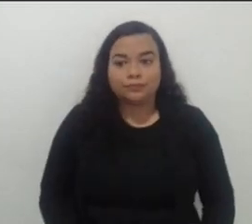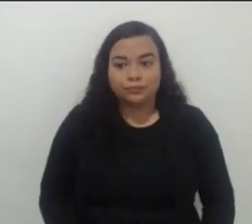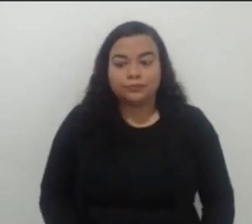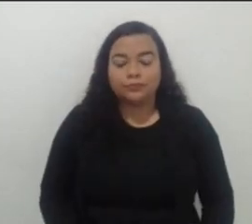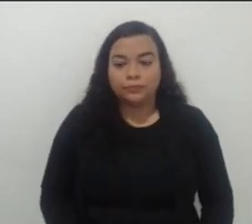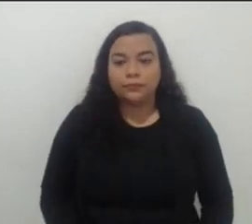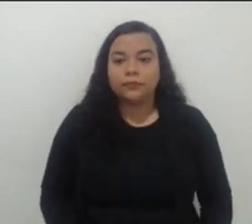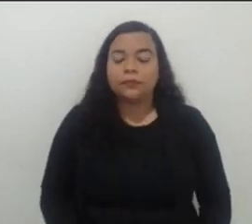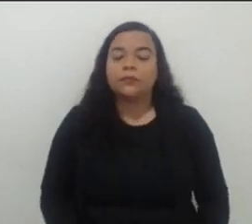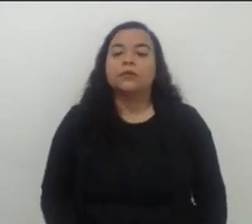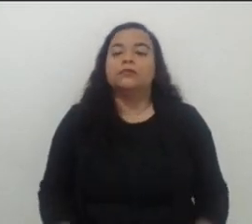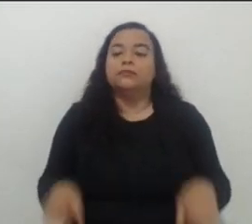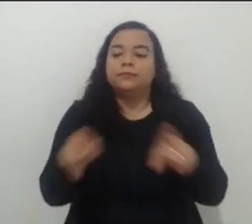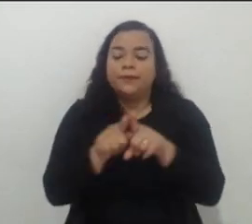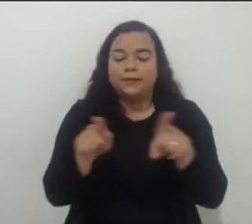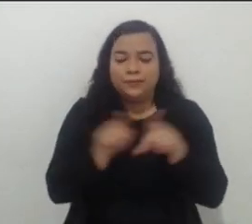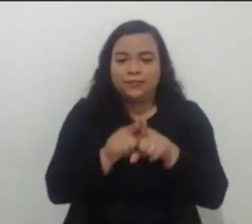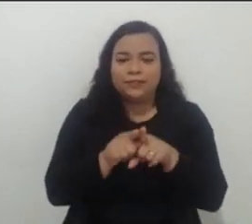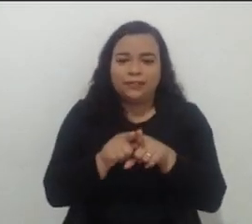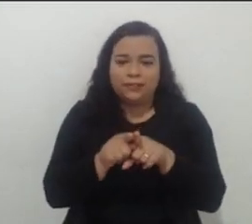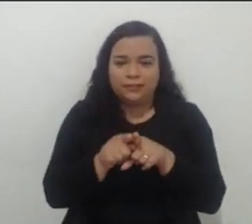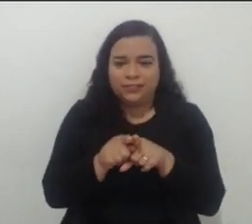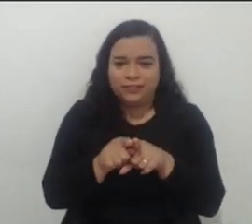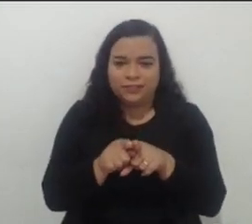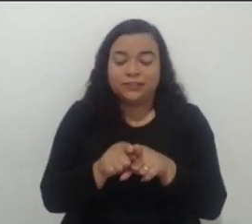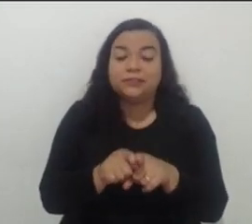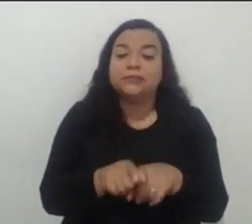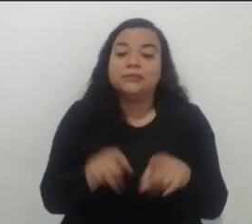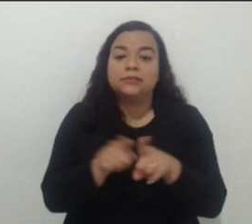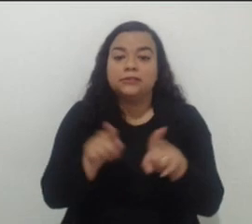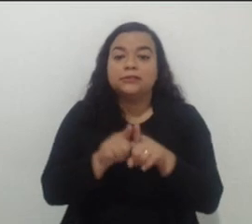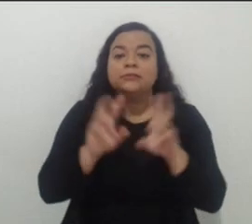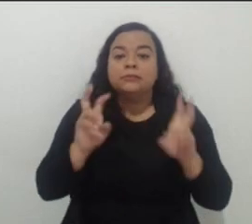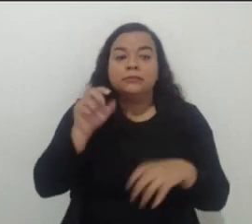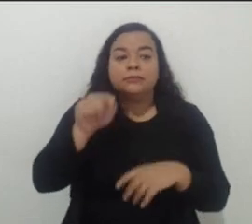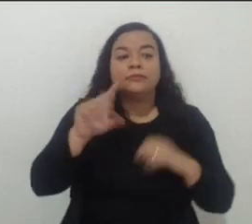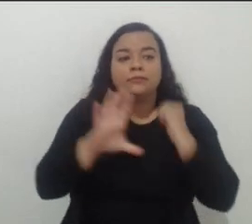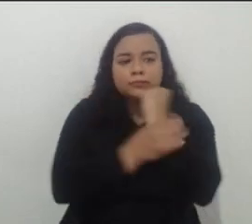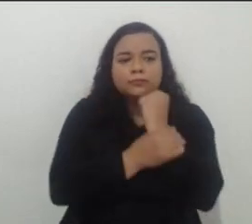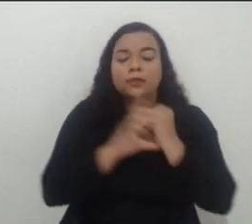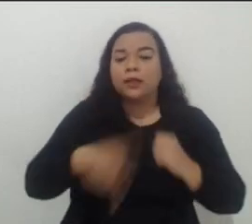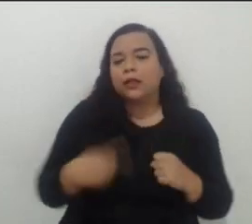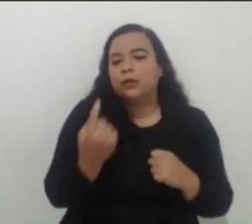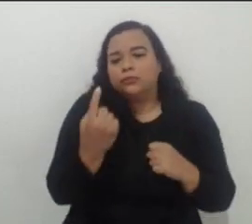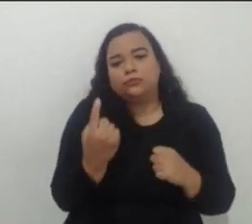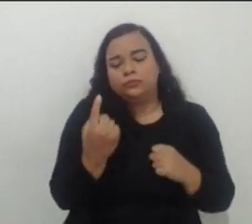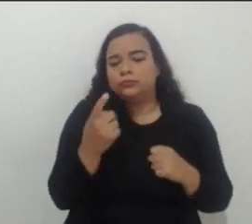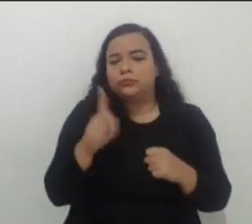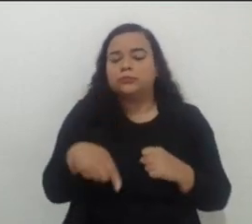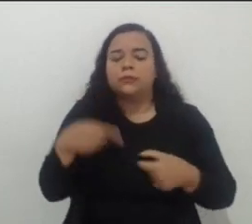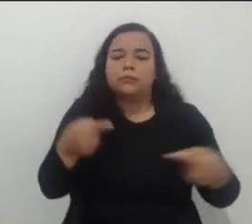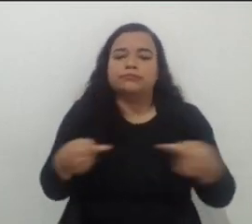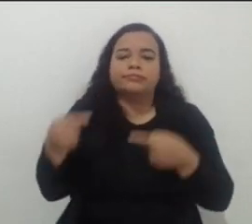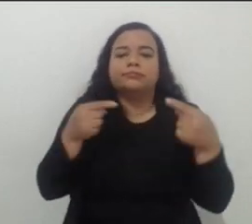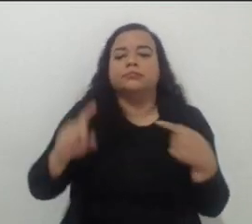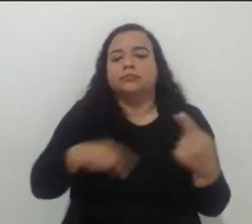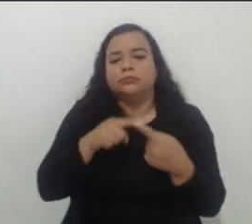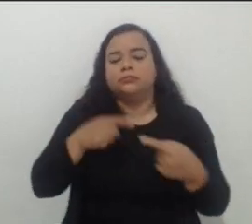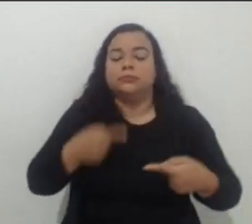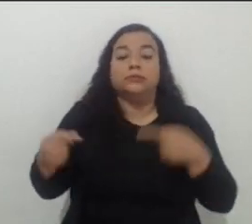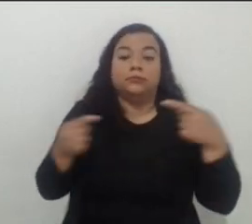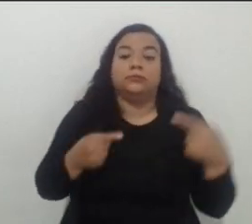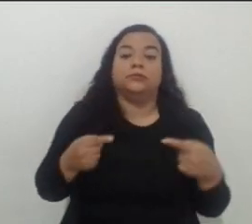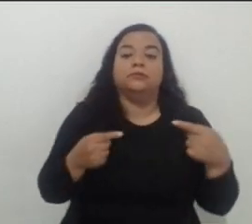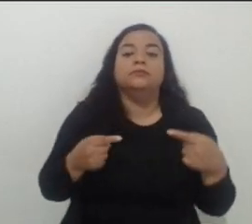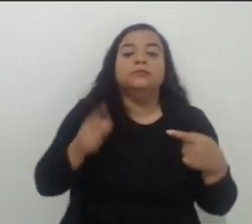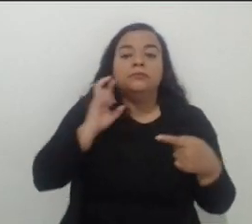O intento deste mandato de segurança é um só, é debater o redicionamento do processo de execução à